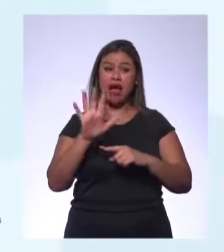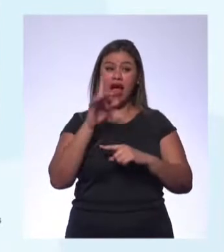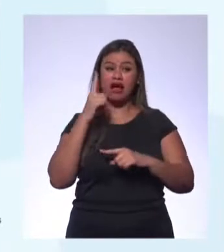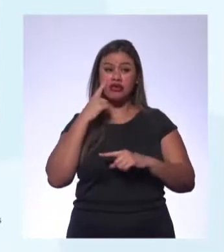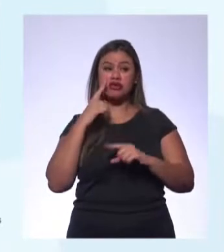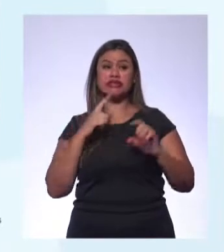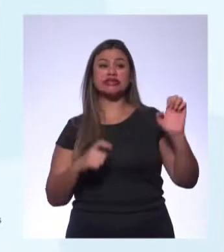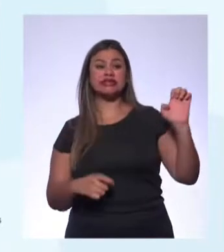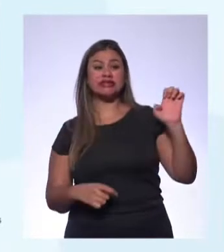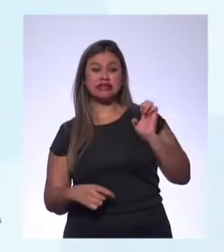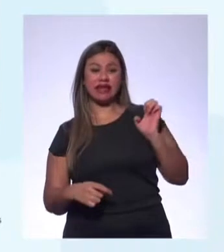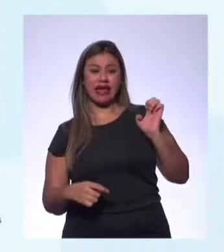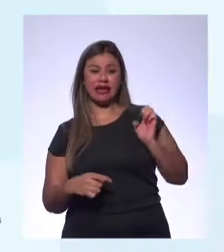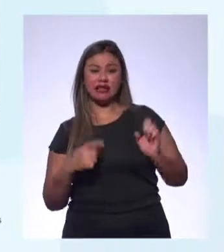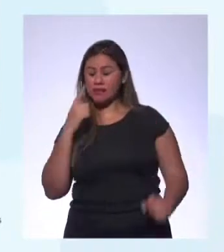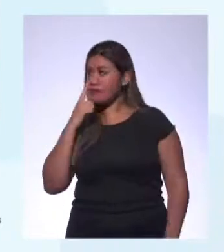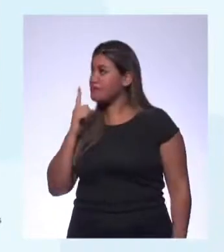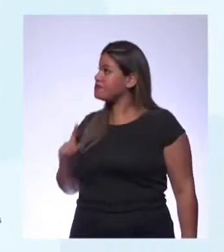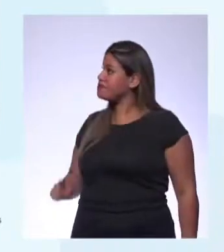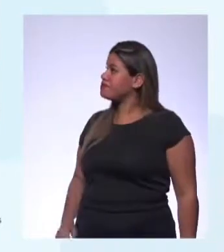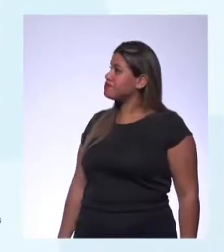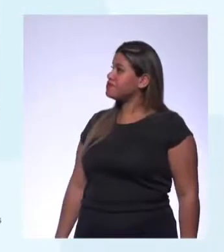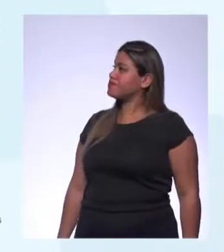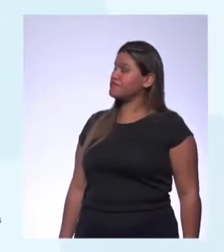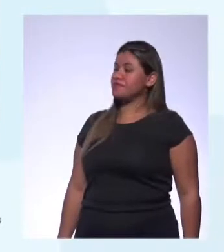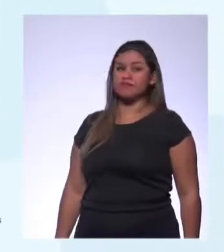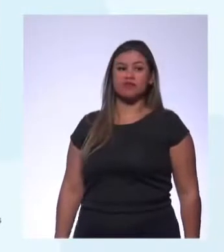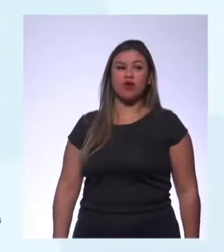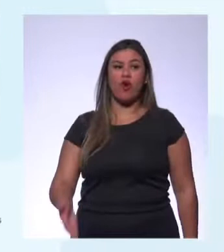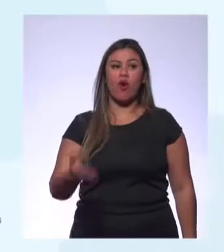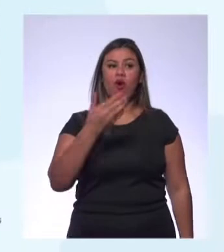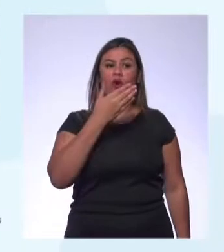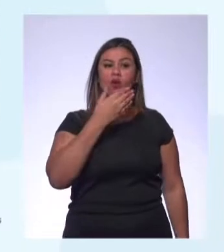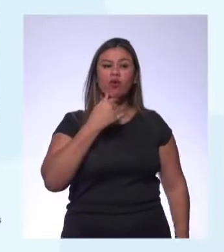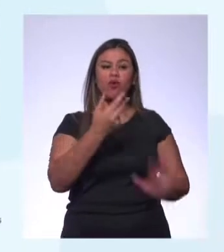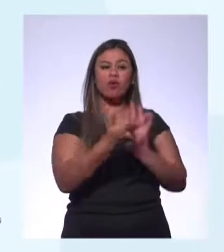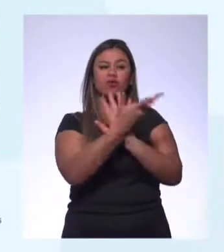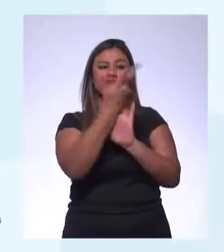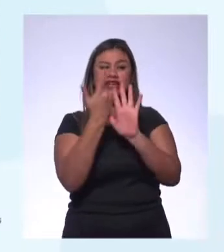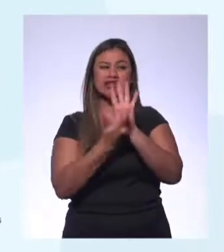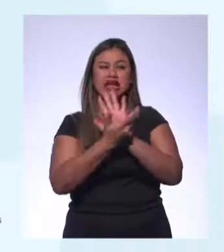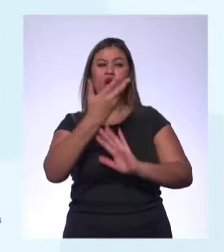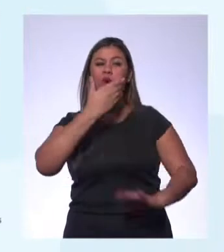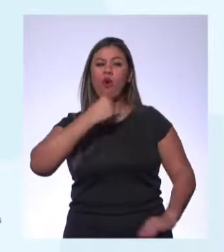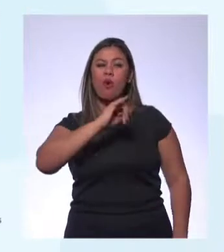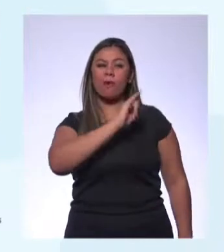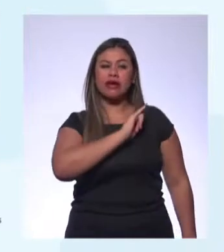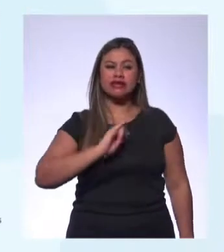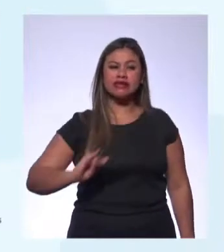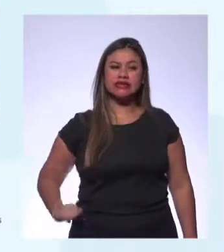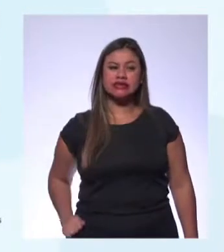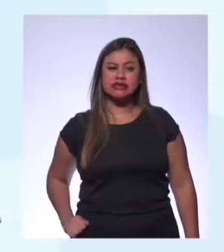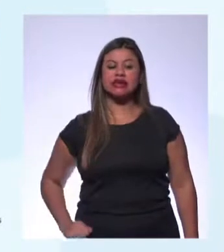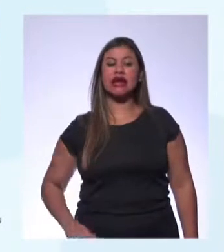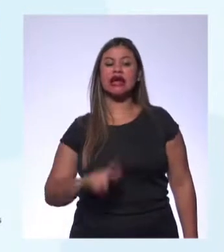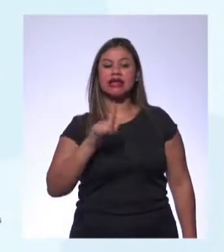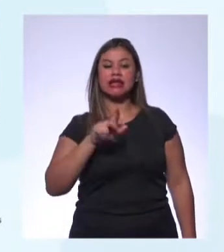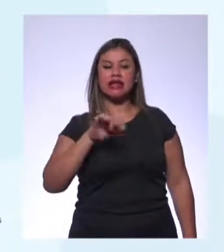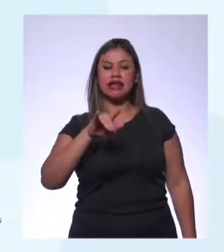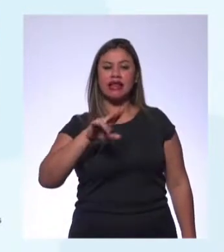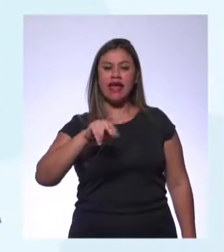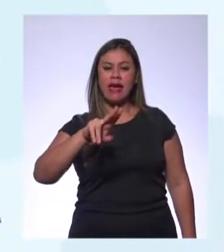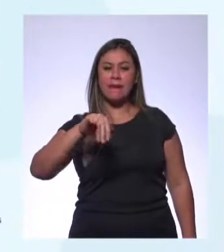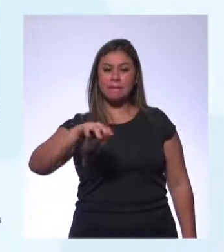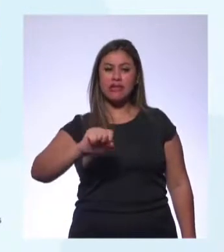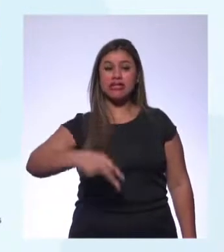gente consegue ver aí, né, uma charge onde o imperador Guilherme II